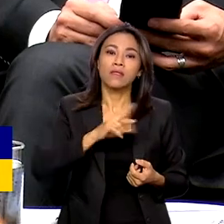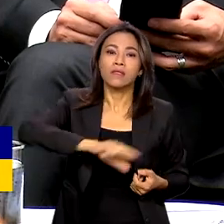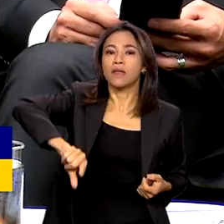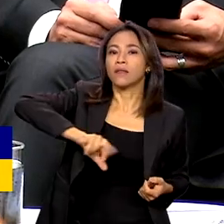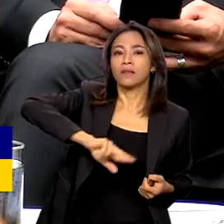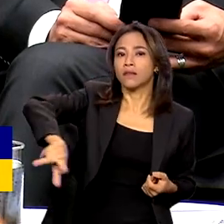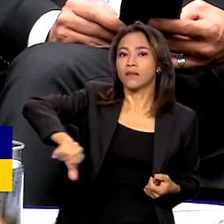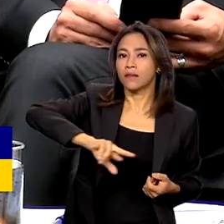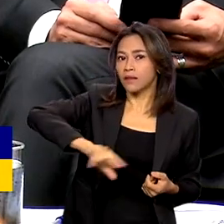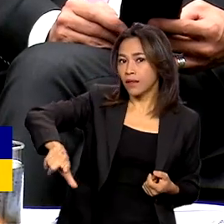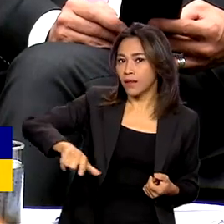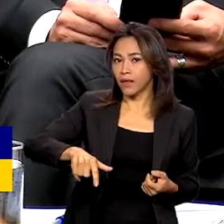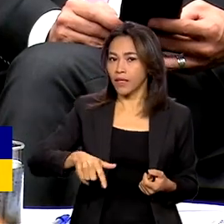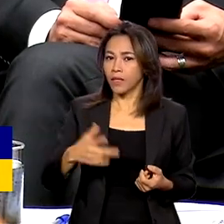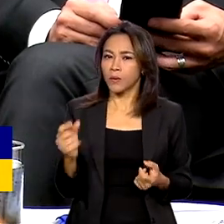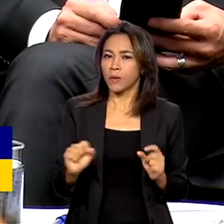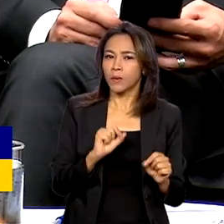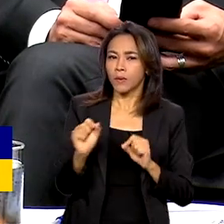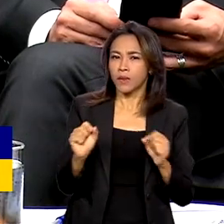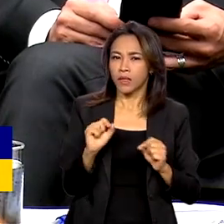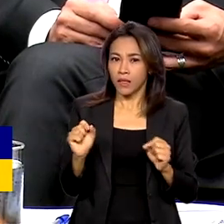Na minha opinião qualquer percalço em relação a inflação